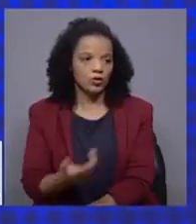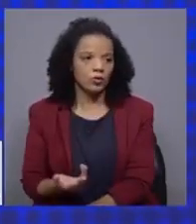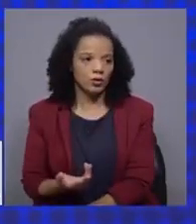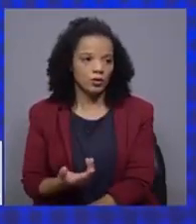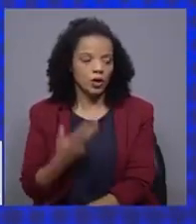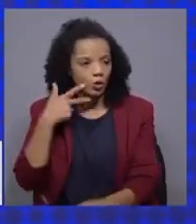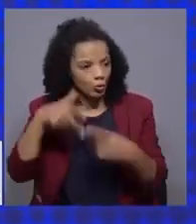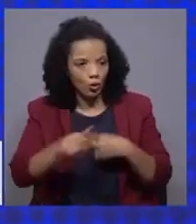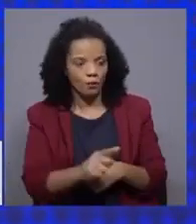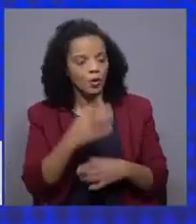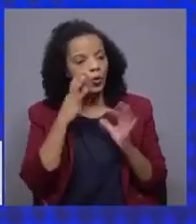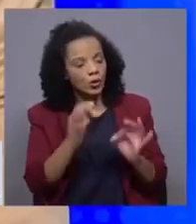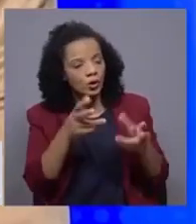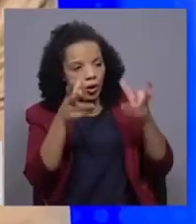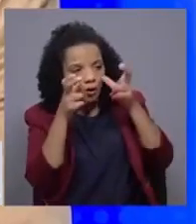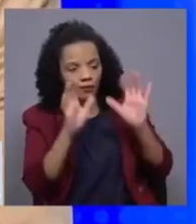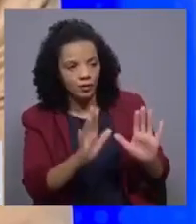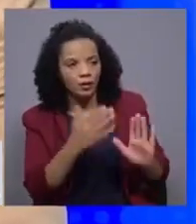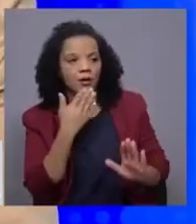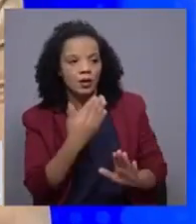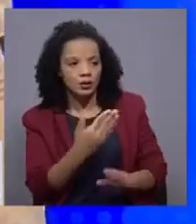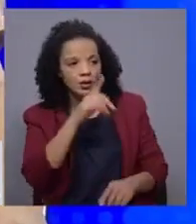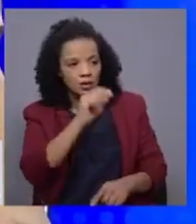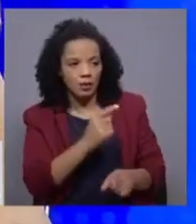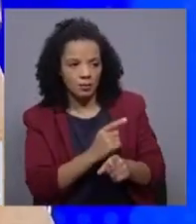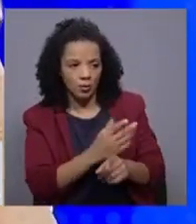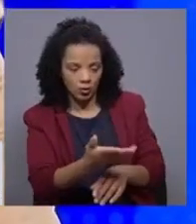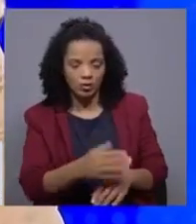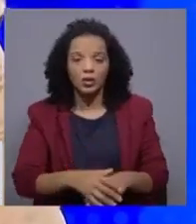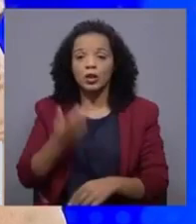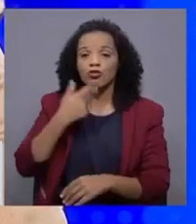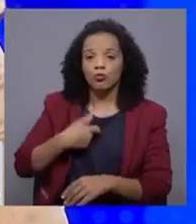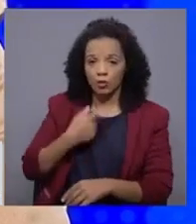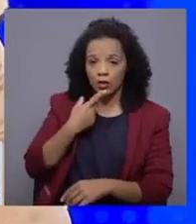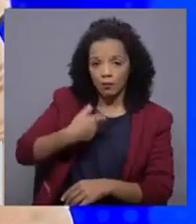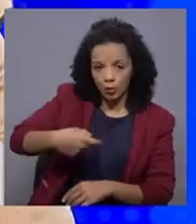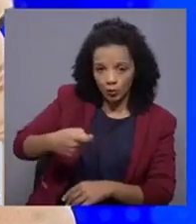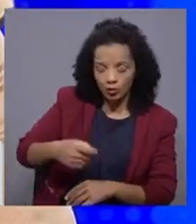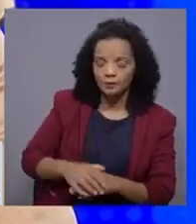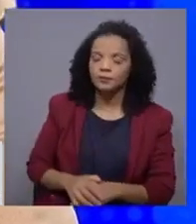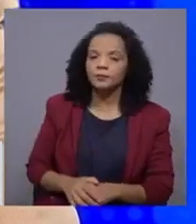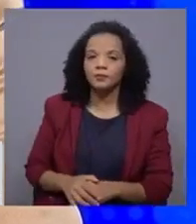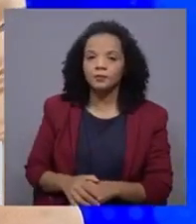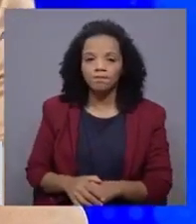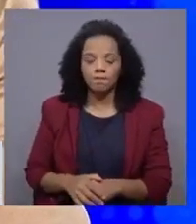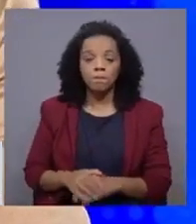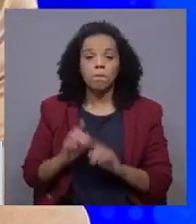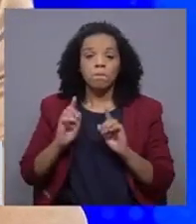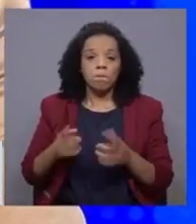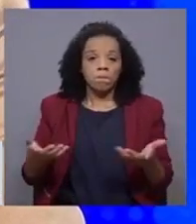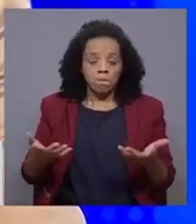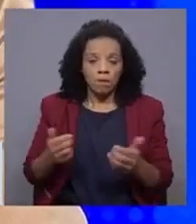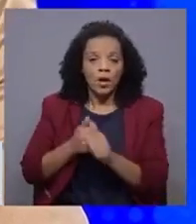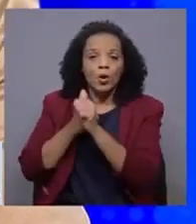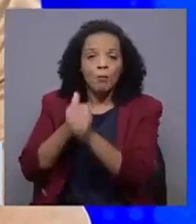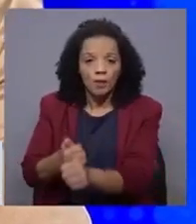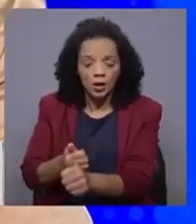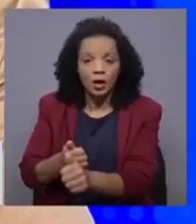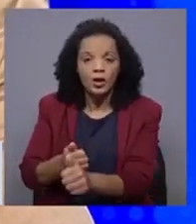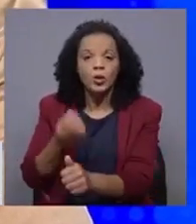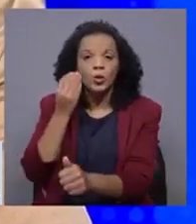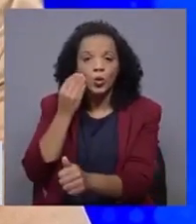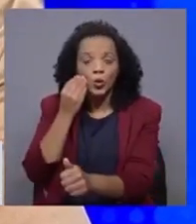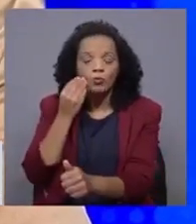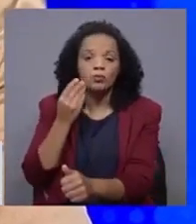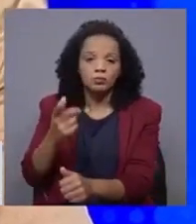só um minuto. Não interrompi, tive cuidado de o ouvir e agradeci Inês, também que me deixasse concluir. Mas responda-me à questão. Aquilo que teria que estar em cima da mesa era o acompanhar de linhas